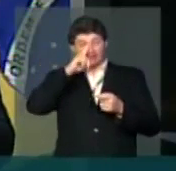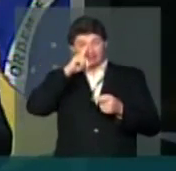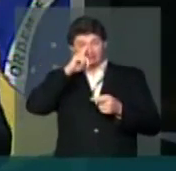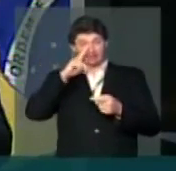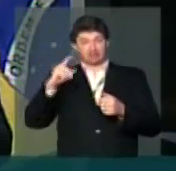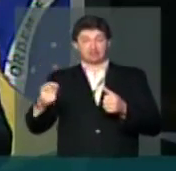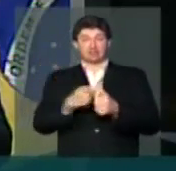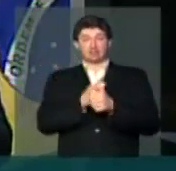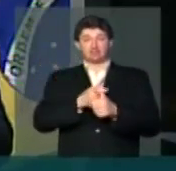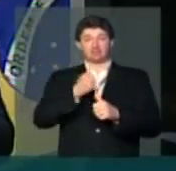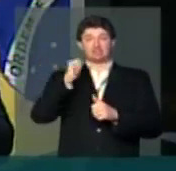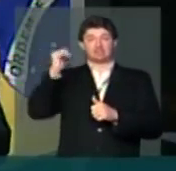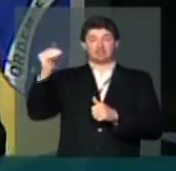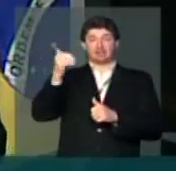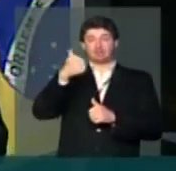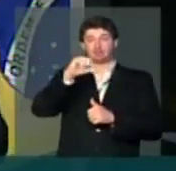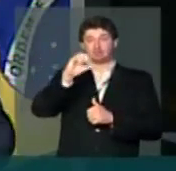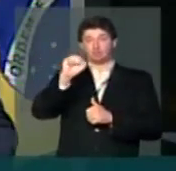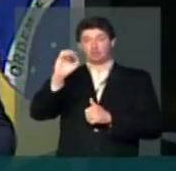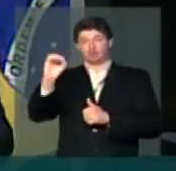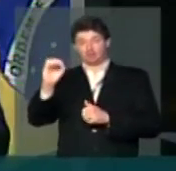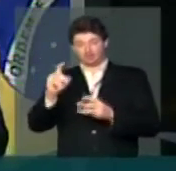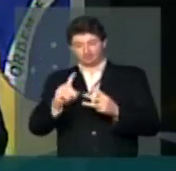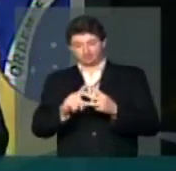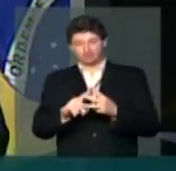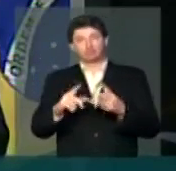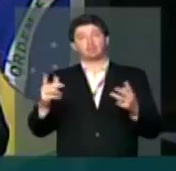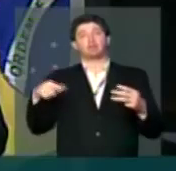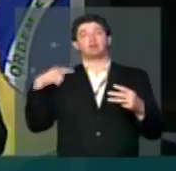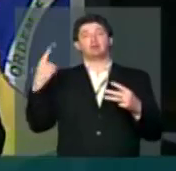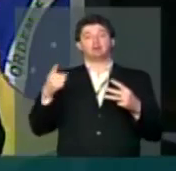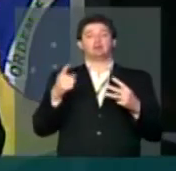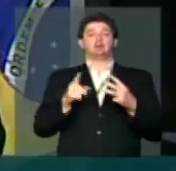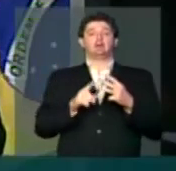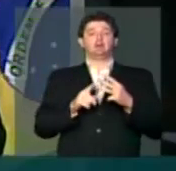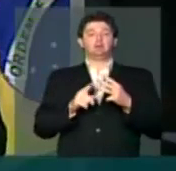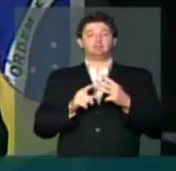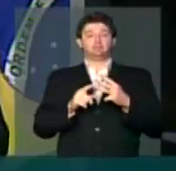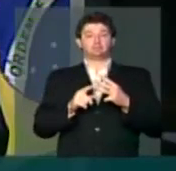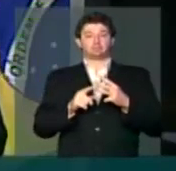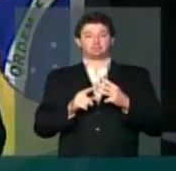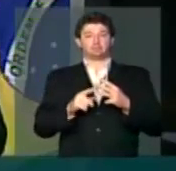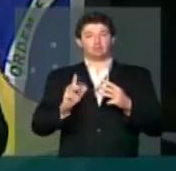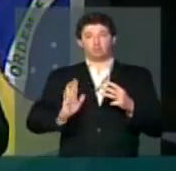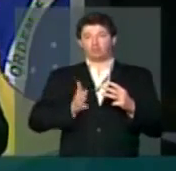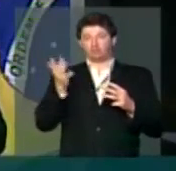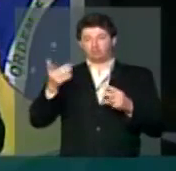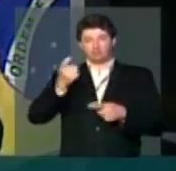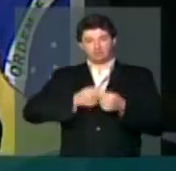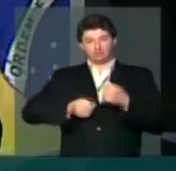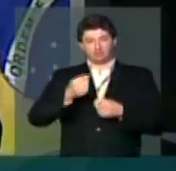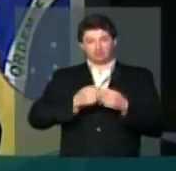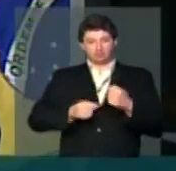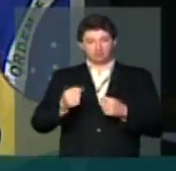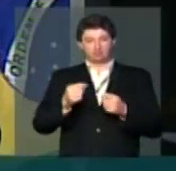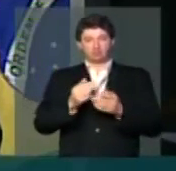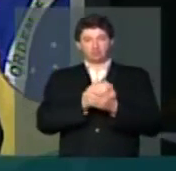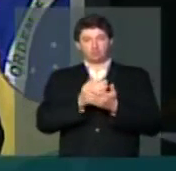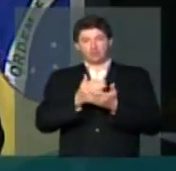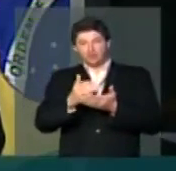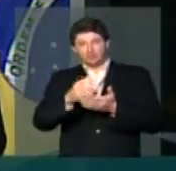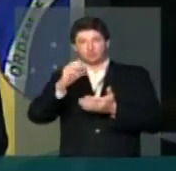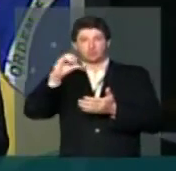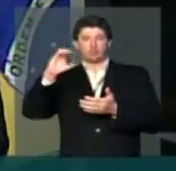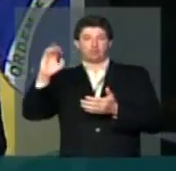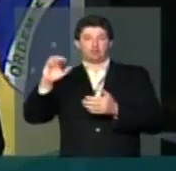nos anos 80 e depois na vigência da desastrosa política econômica do início dos anos